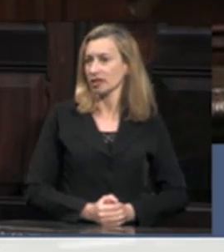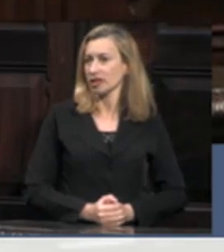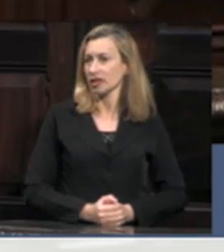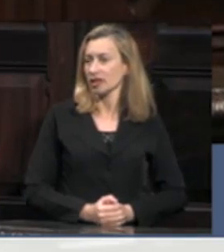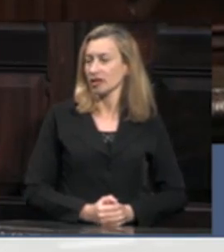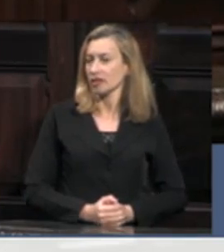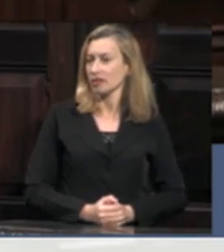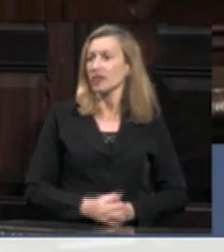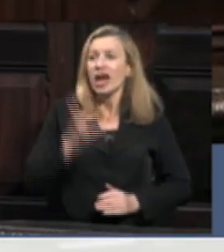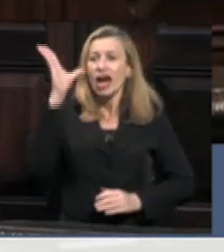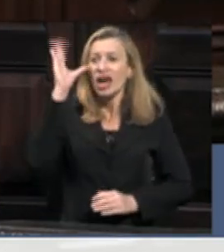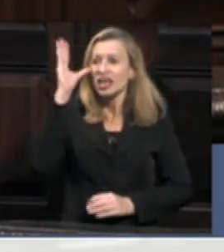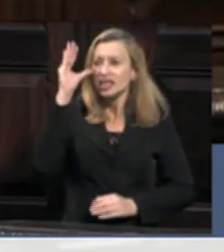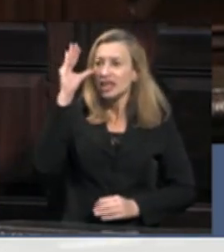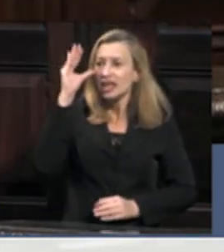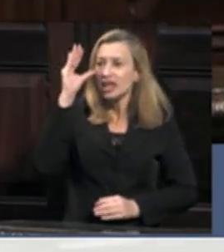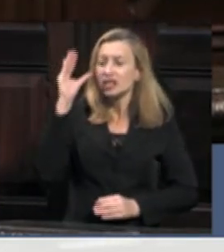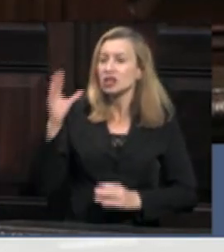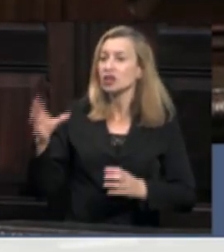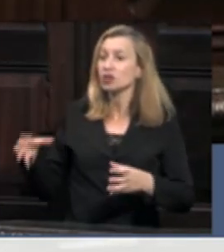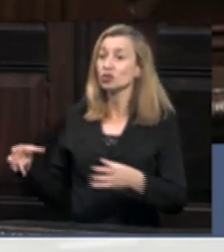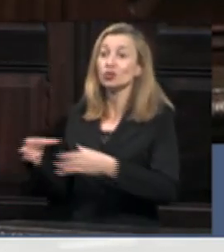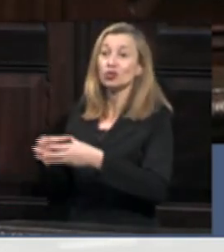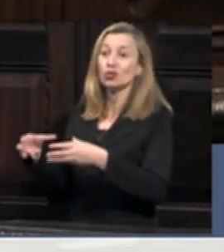interesses que não são os interesses do povo brasileiro.